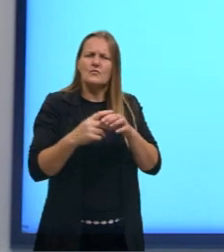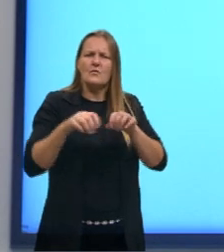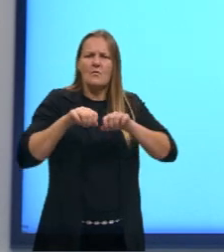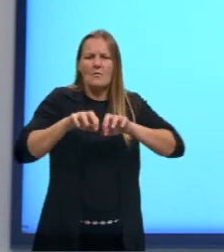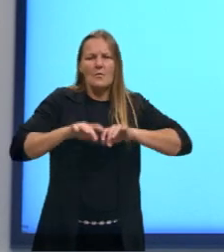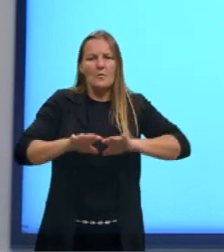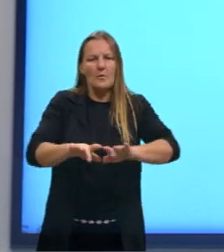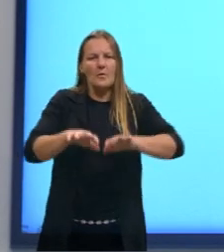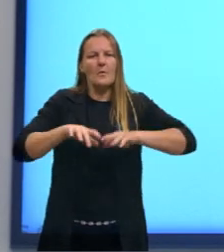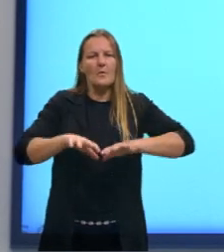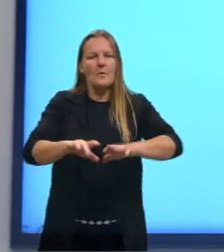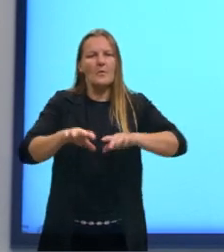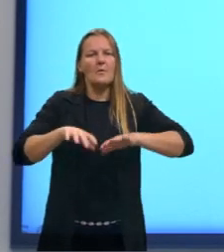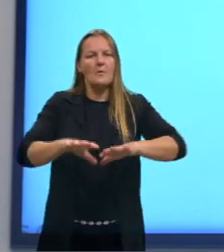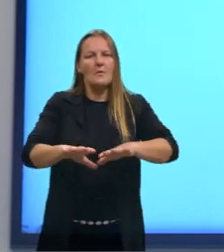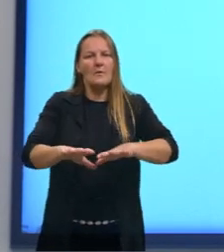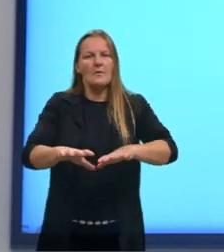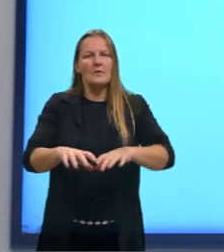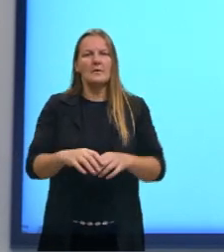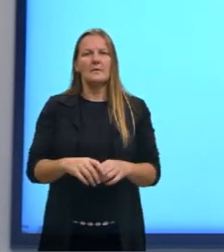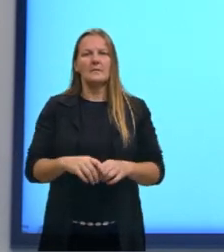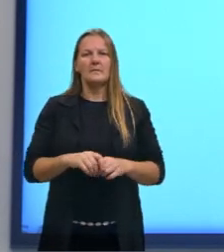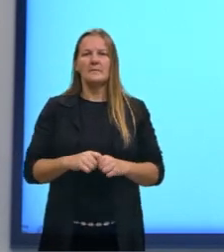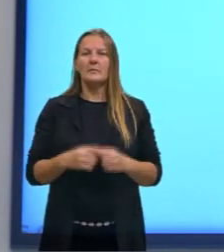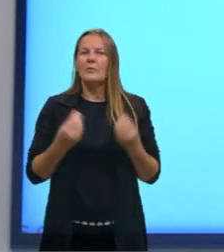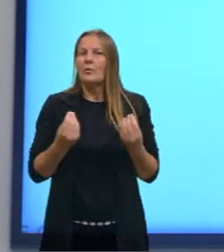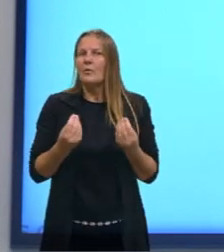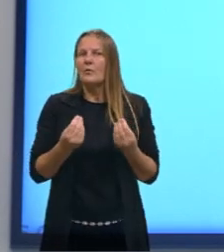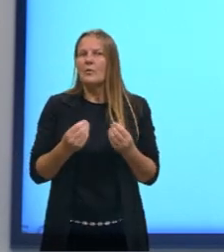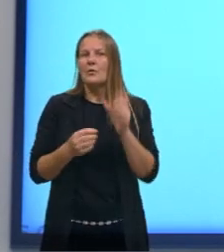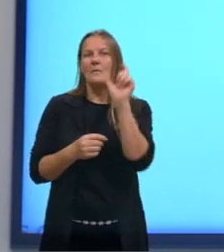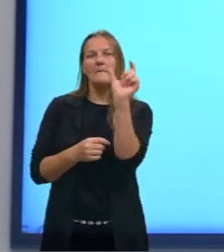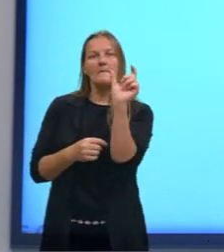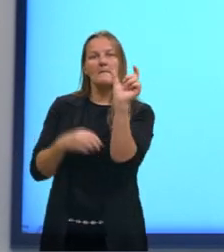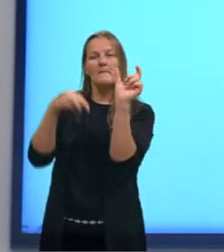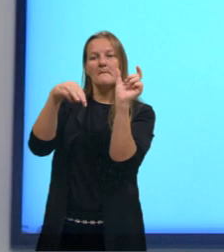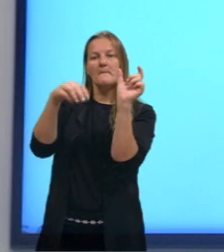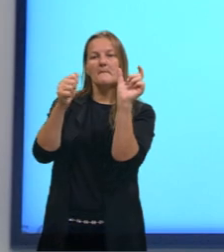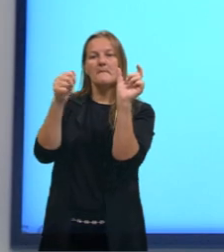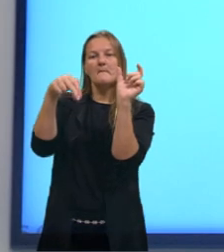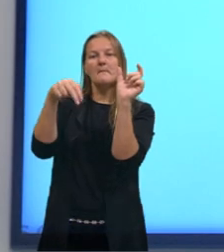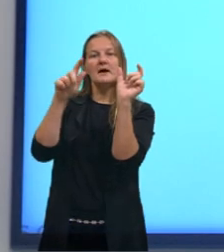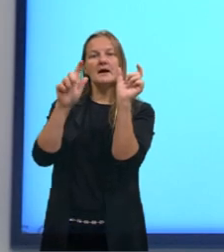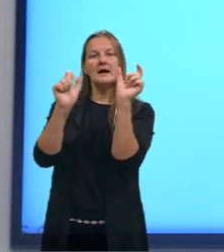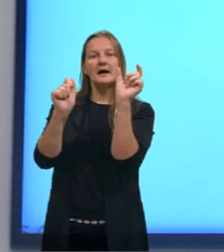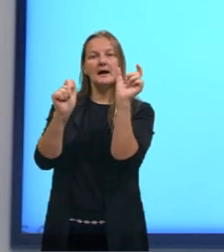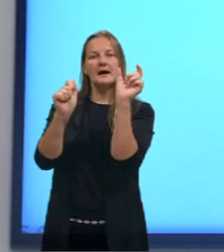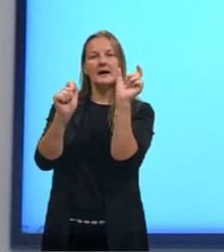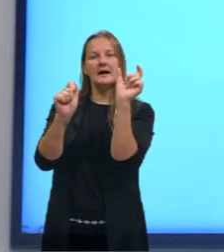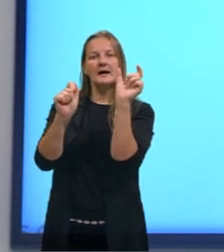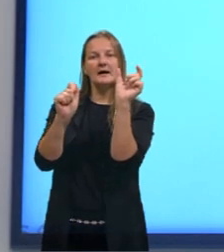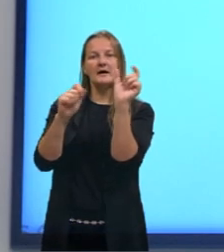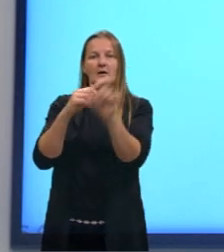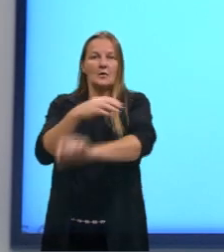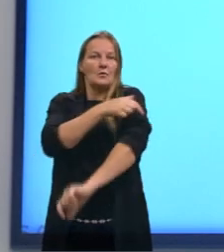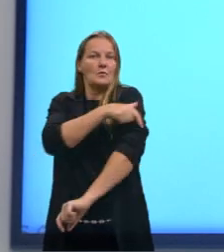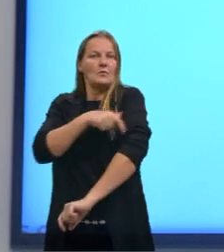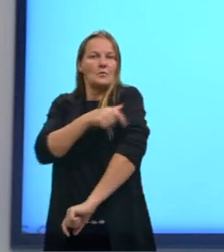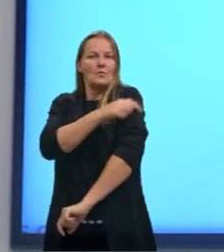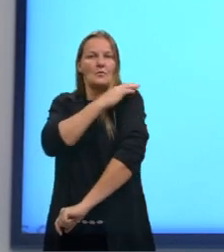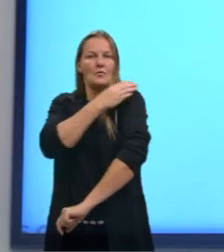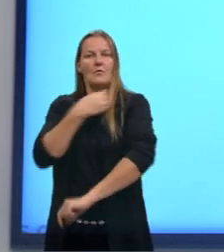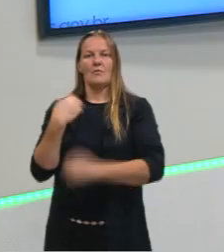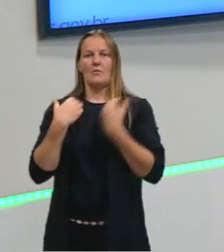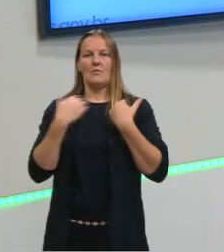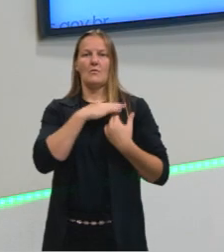Então a gente tem aqui nos dois casos a palavra Manga destacada por quê Porque apesar de